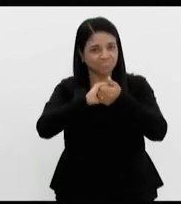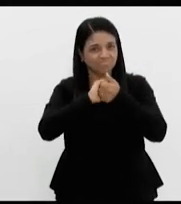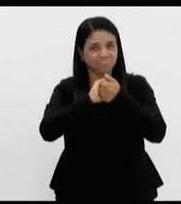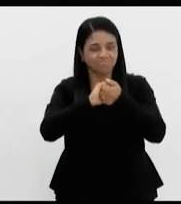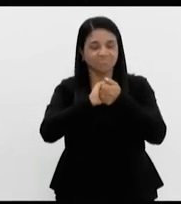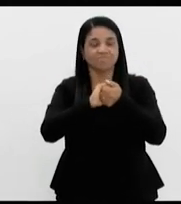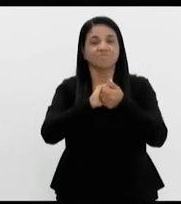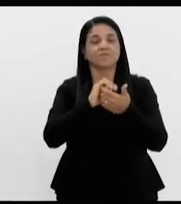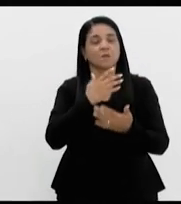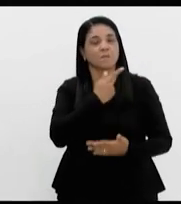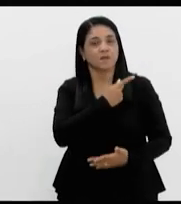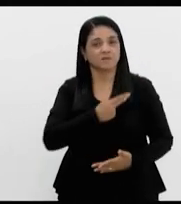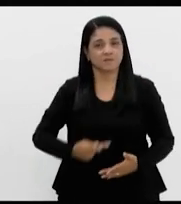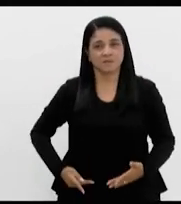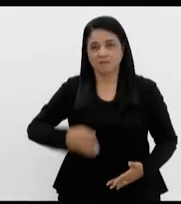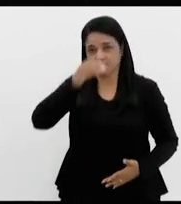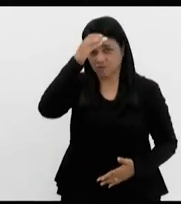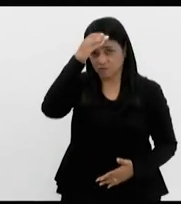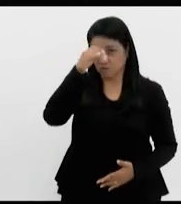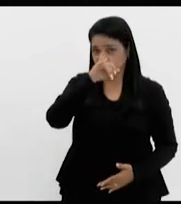saudar a nossa presidenta, tia Ju.